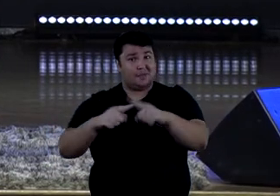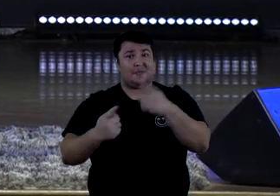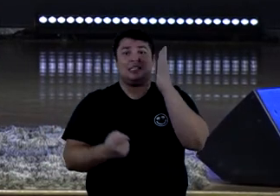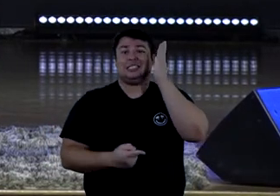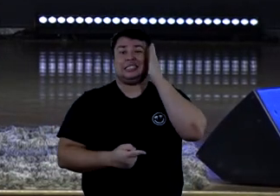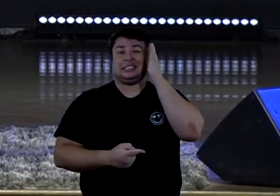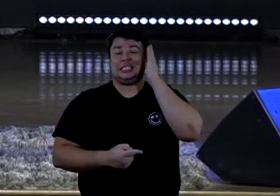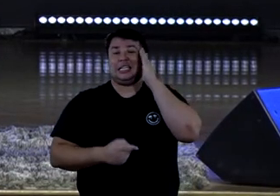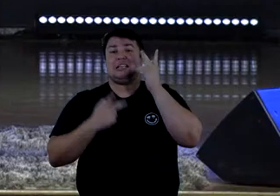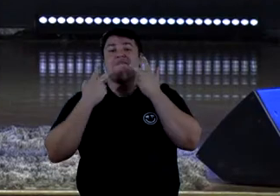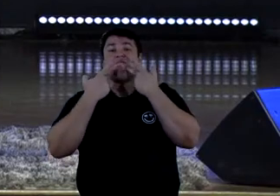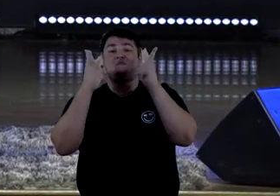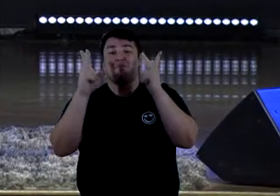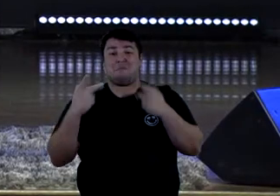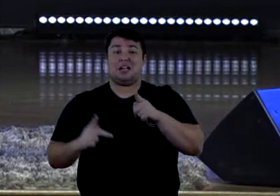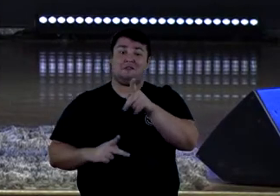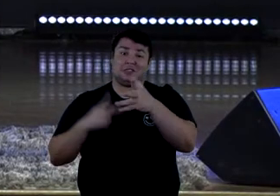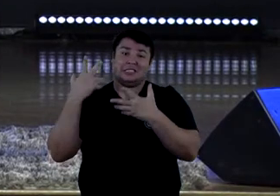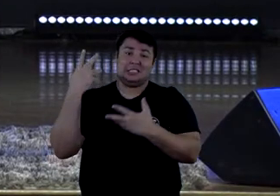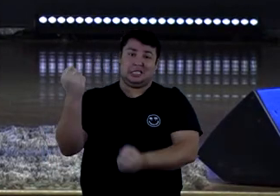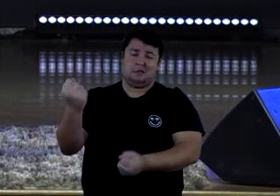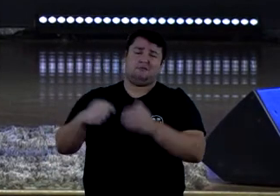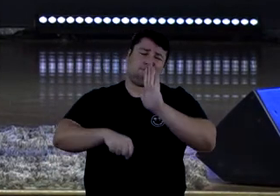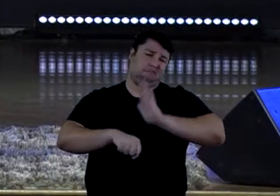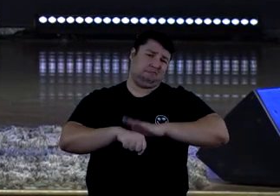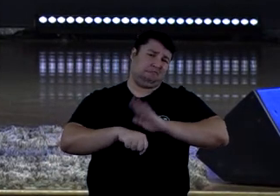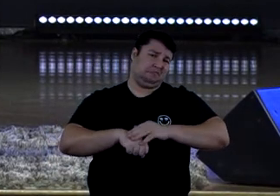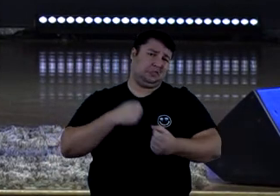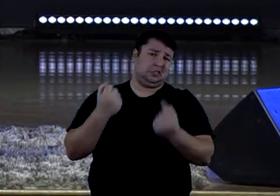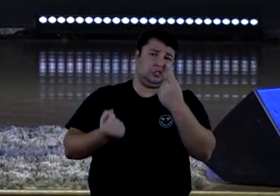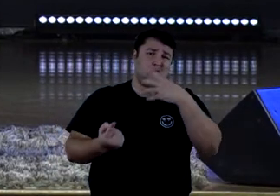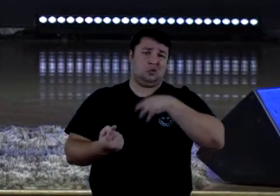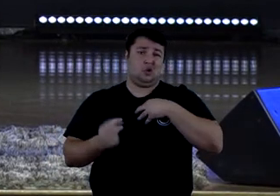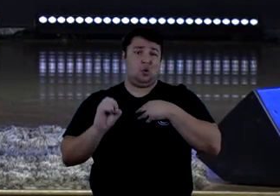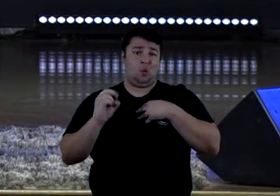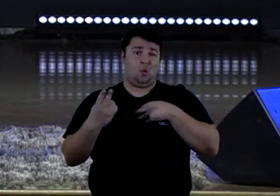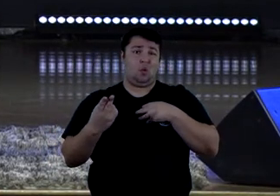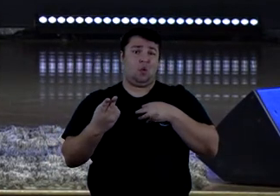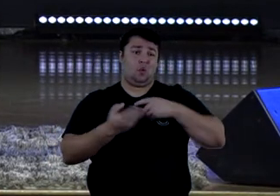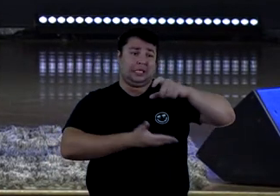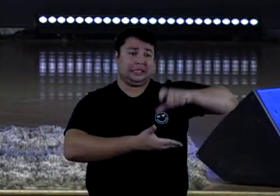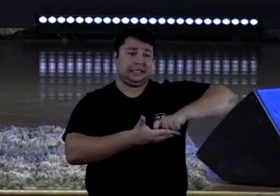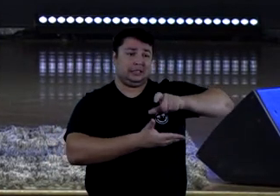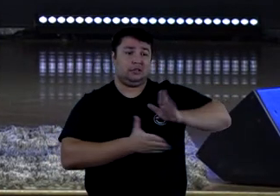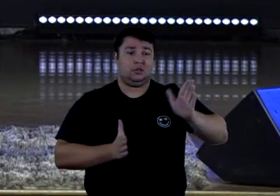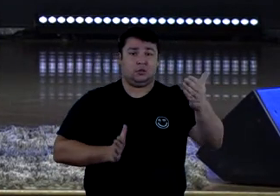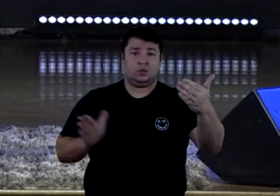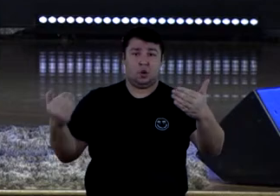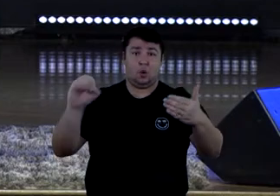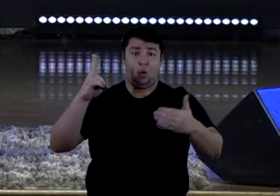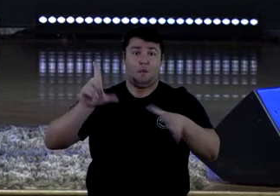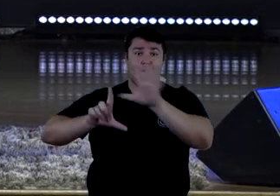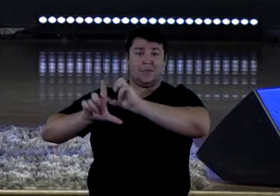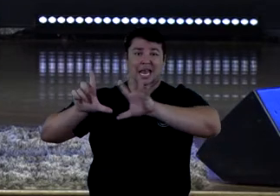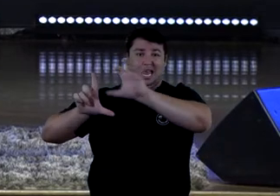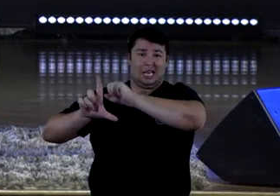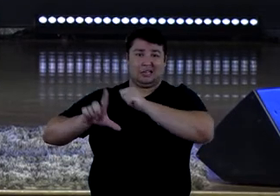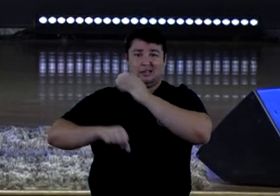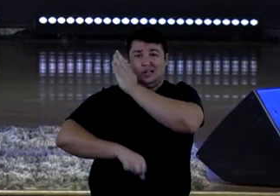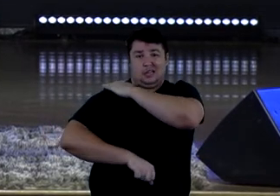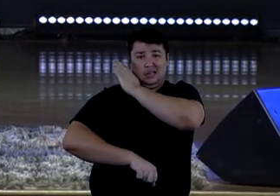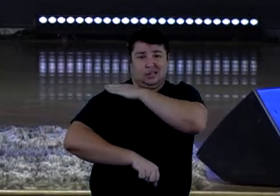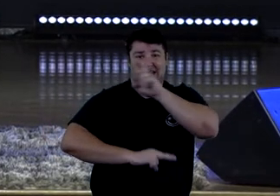que essa palavra é para você, você pode fazer isso. De algumas maneiras, ou de maneira eletrônica lá atrás, ou pelo Pix que está aí na